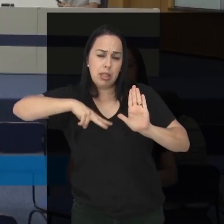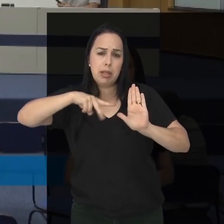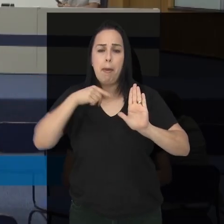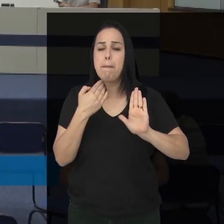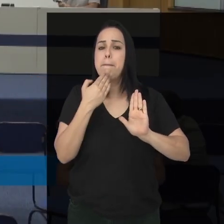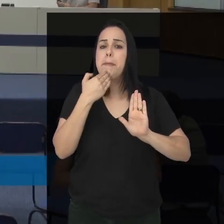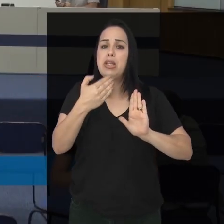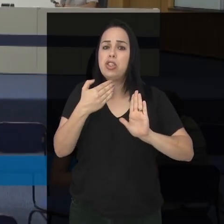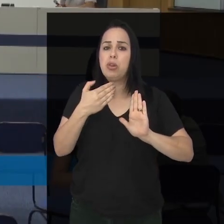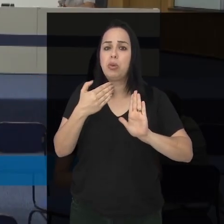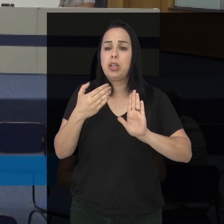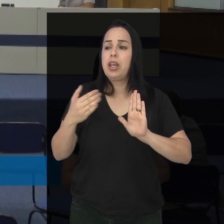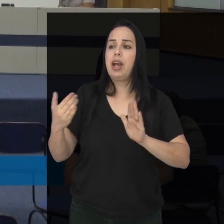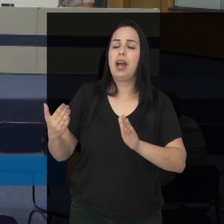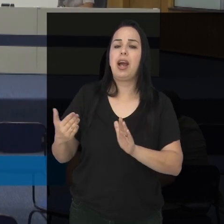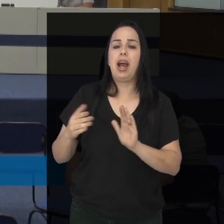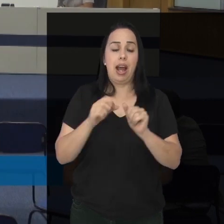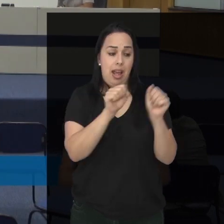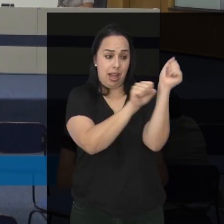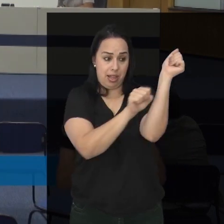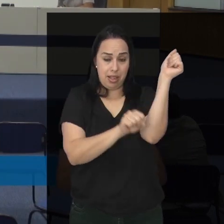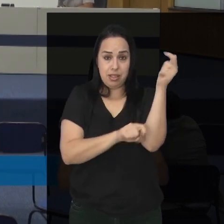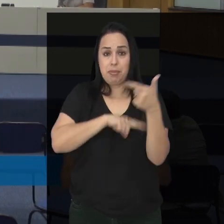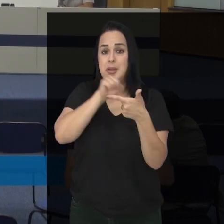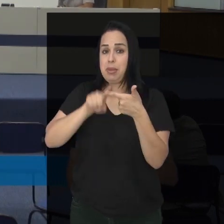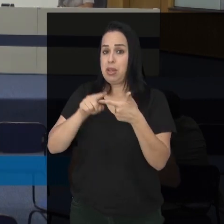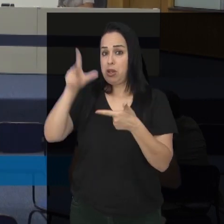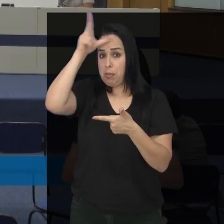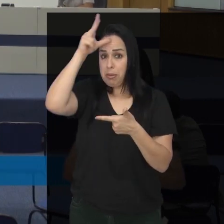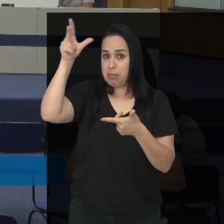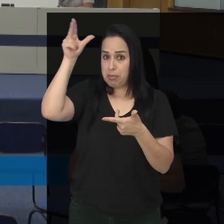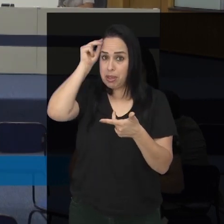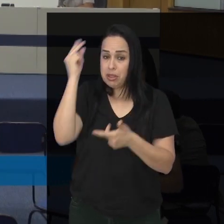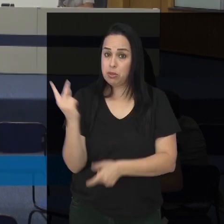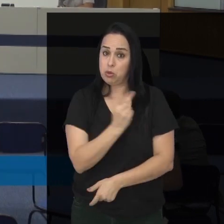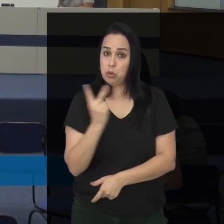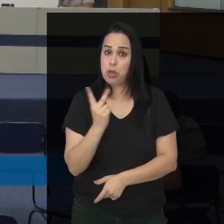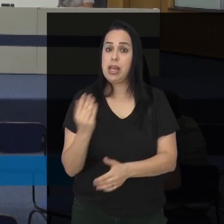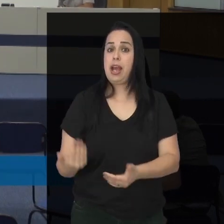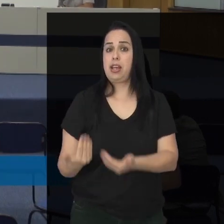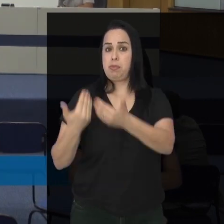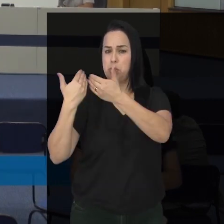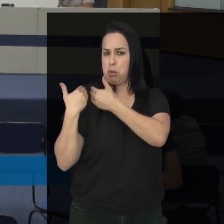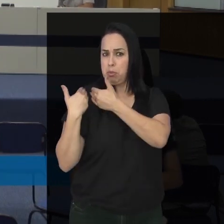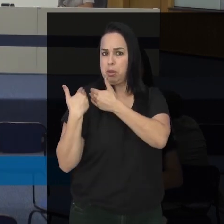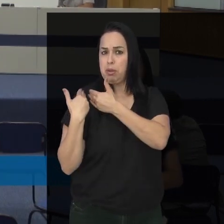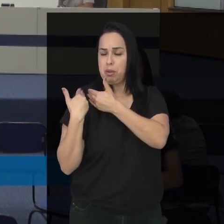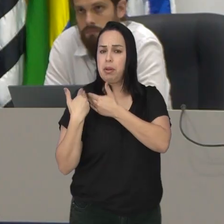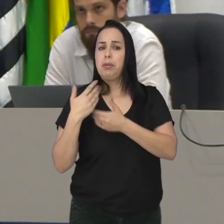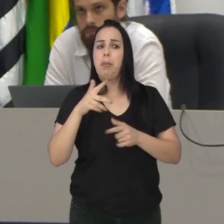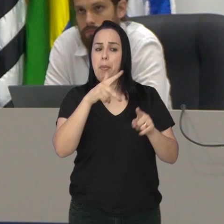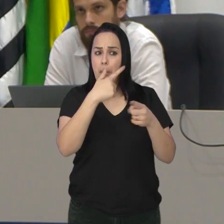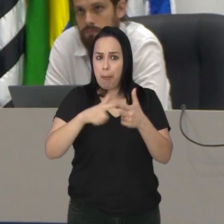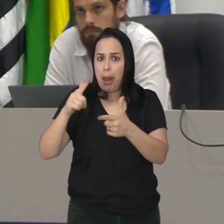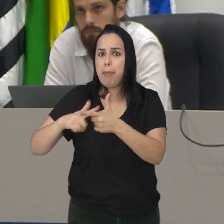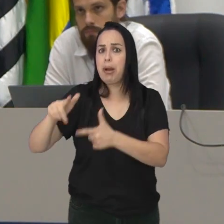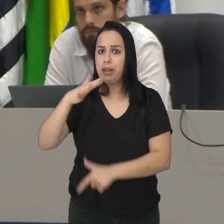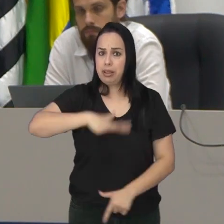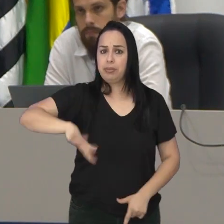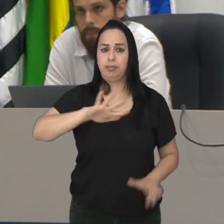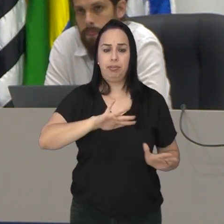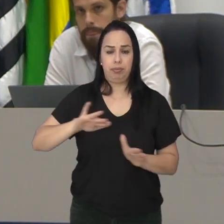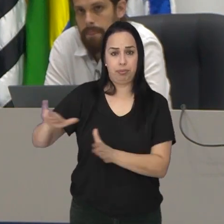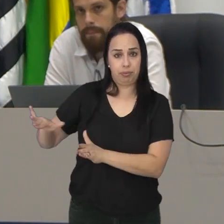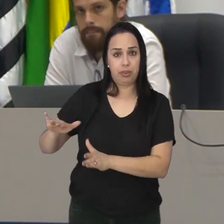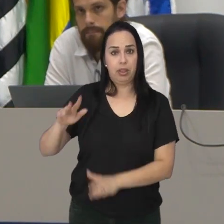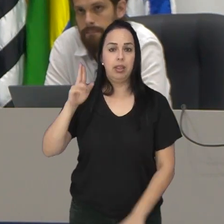O documento pediu a responsabilização da Sabesp e do poder público pelos problemas de abastecimento na cidade. Já o vereador Renato